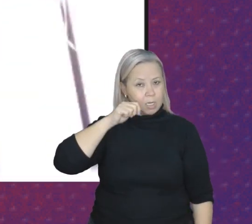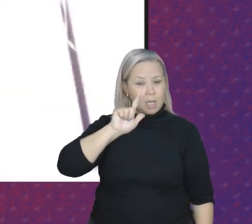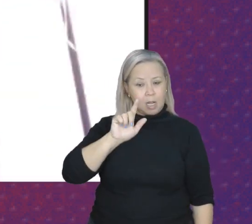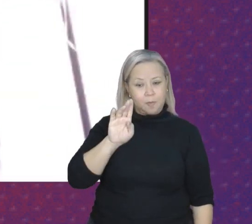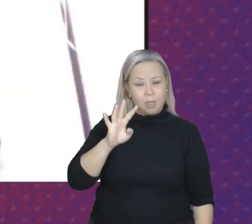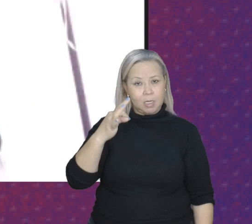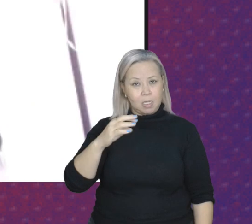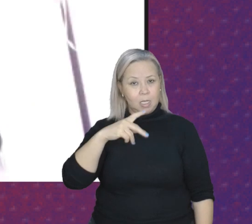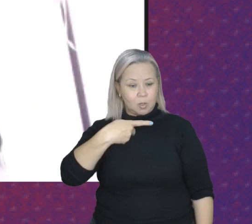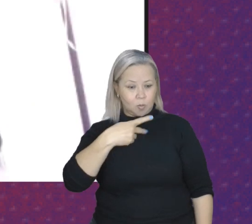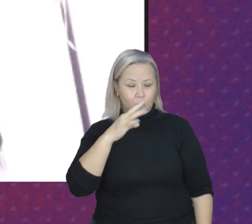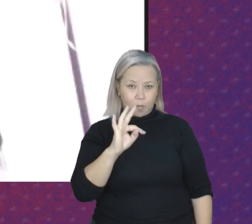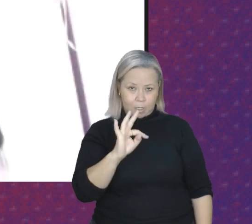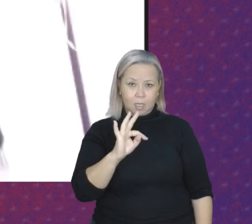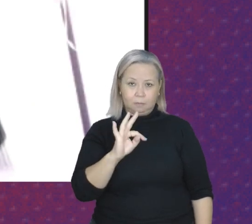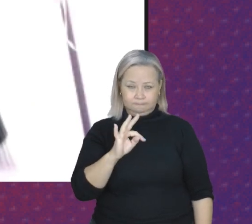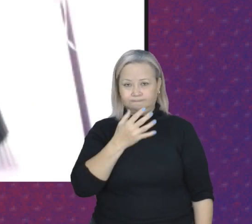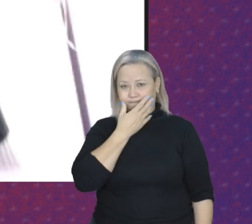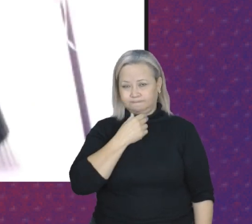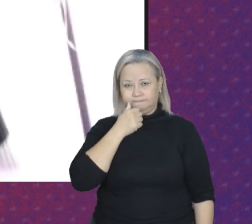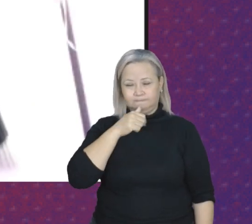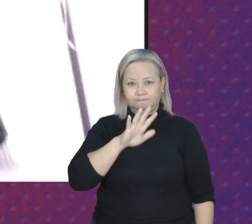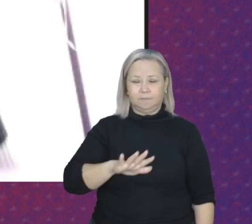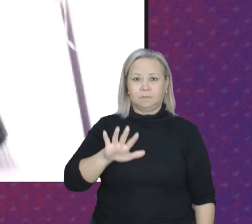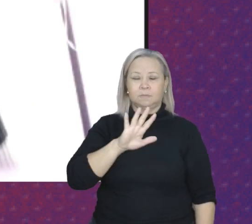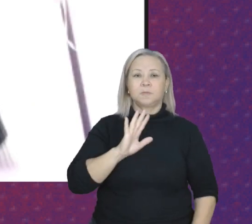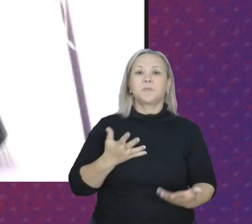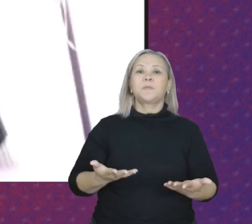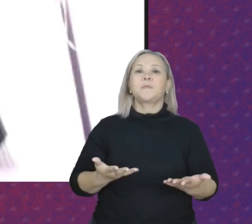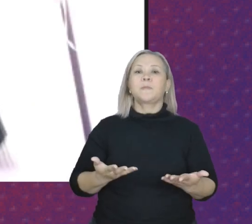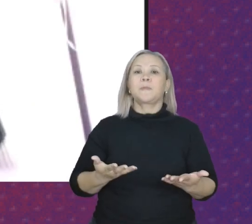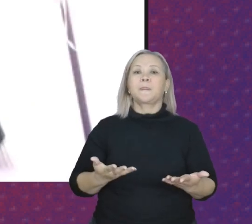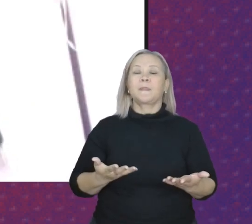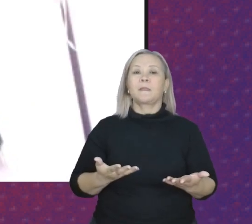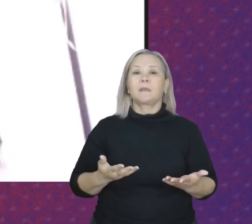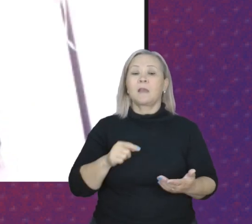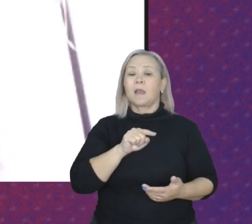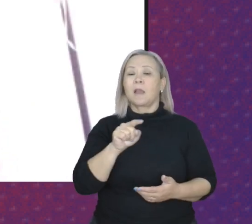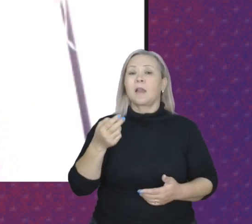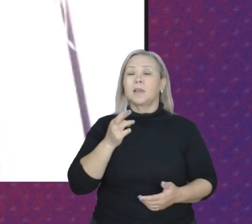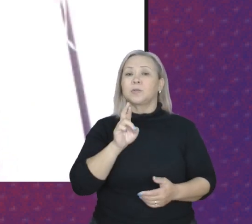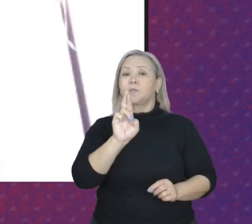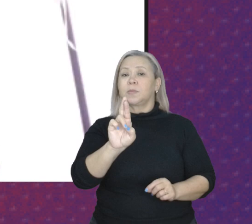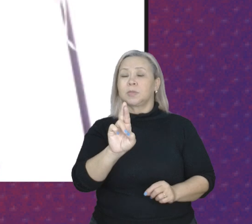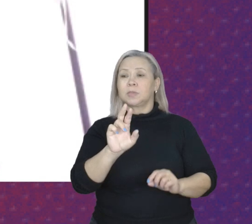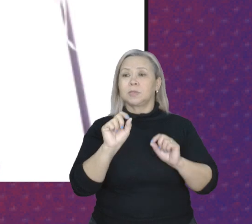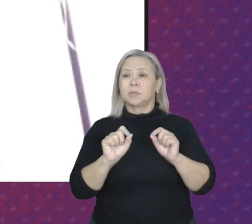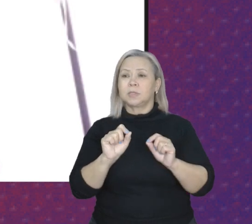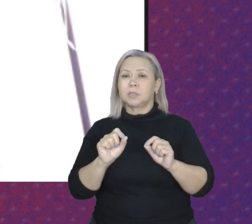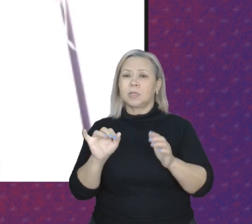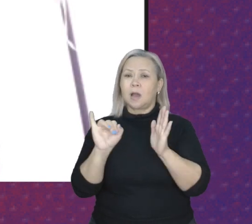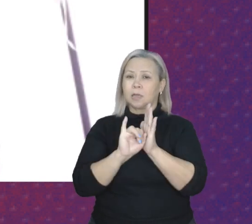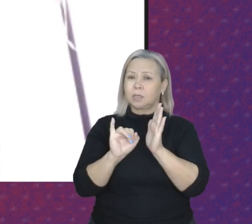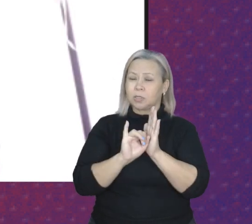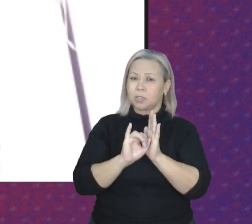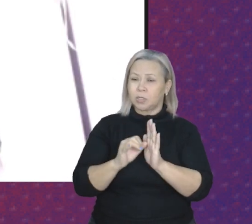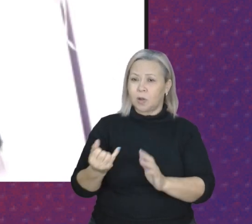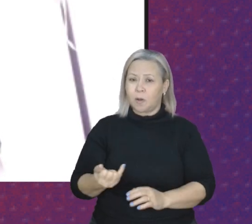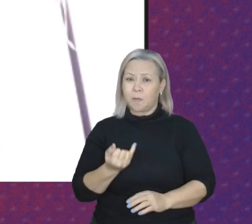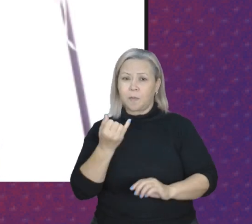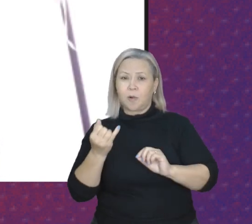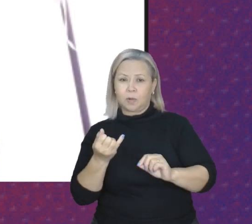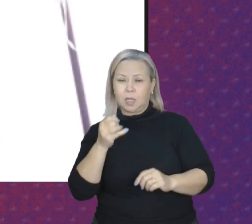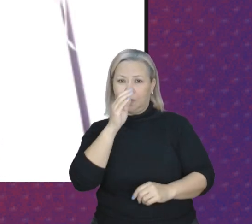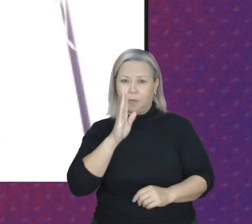dos Trabalhadores e das Trabalhadoras. Então, essa representatividade identitária, ela foi importante no Brasil, ela